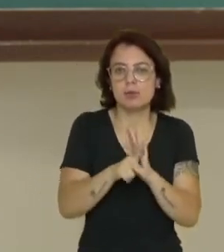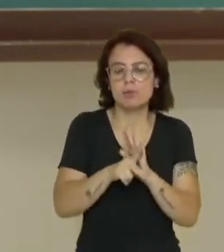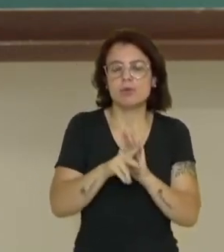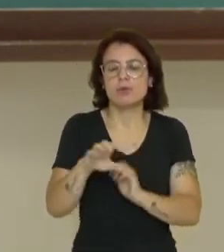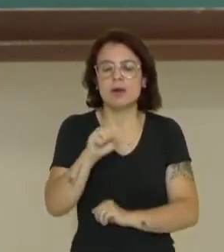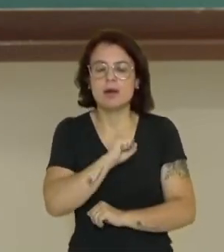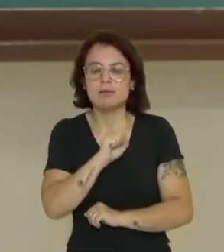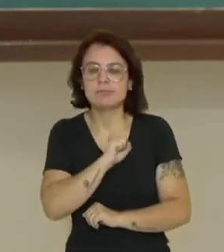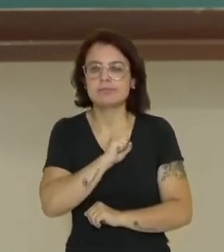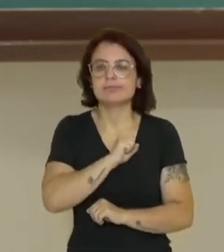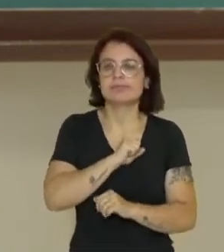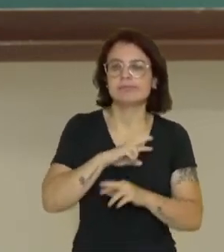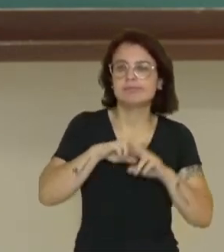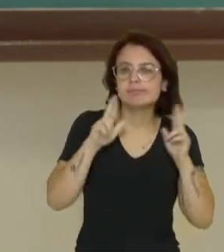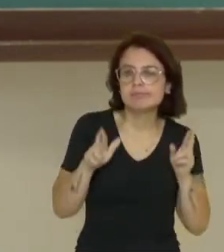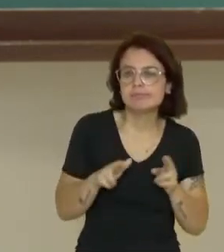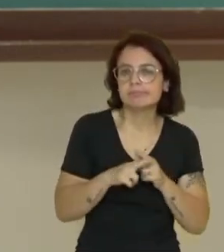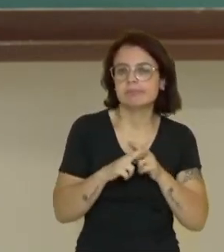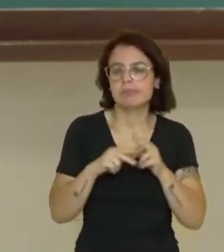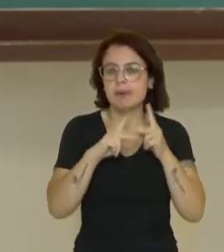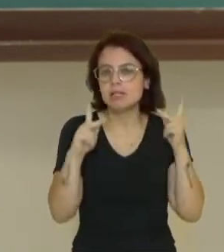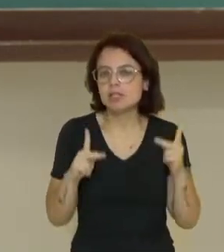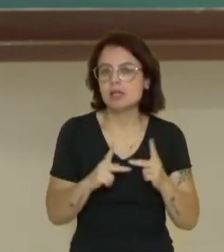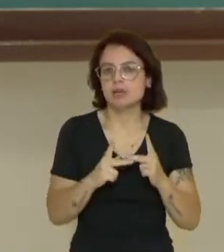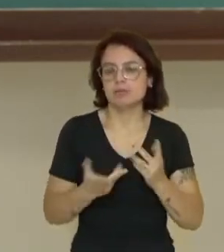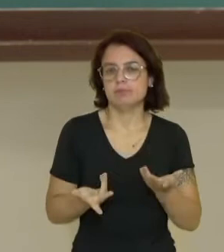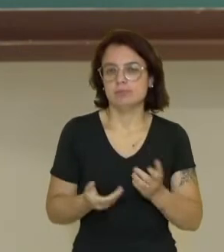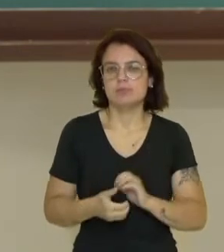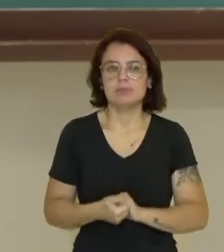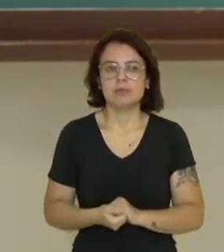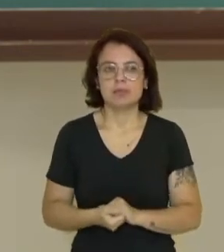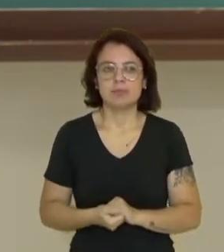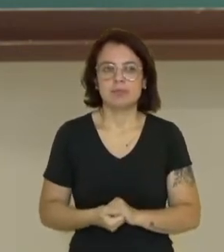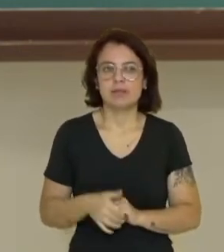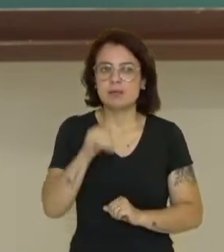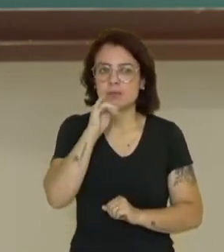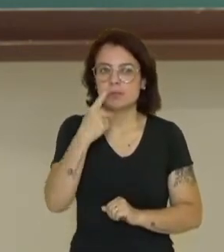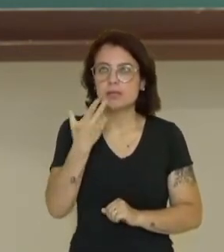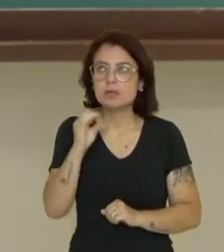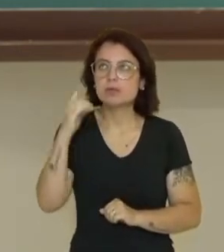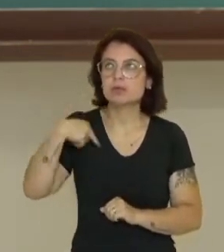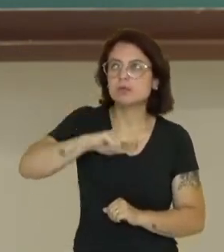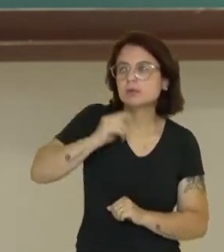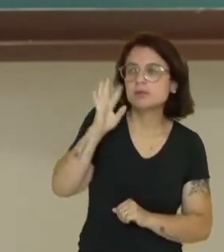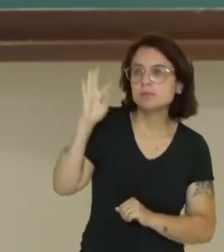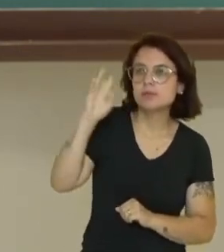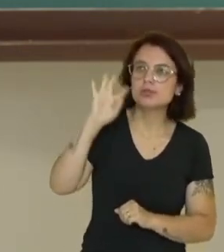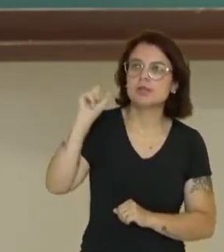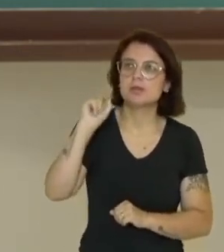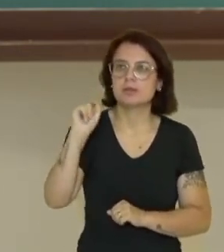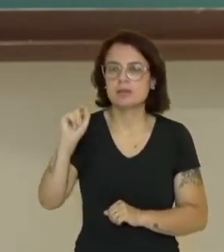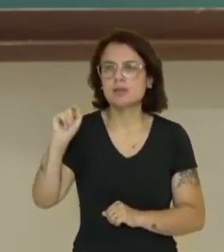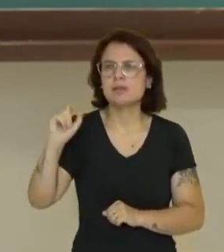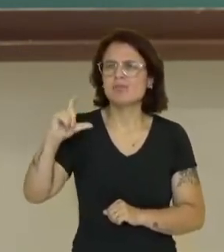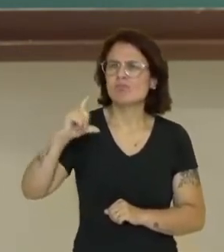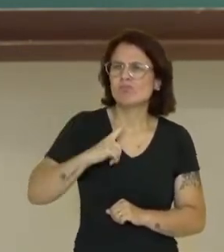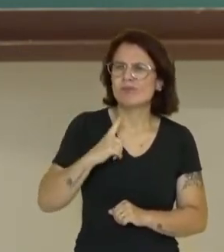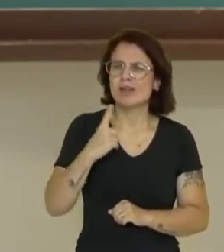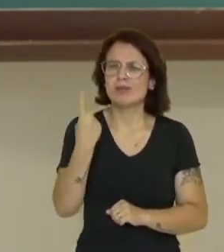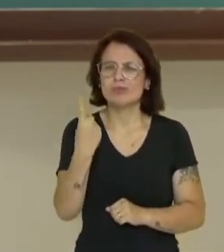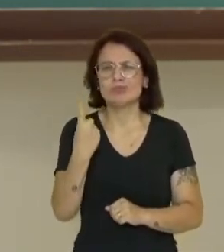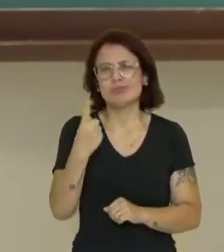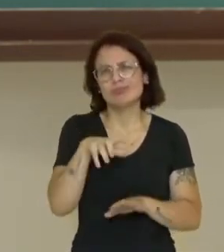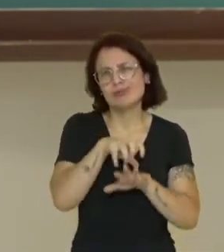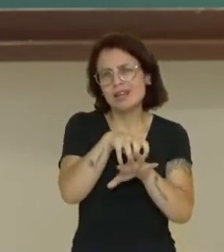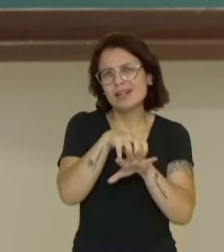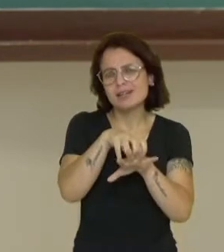e age apenas de maneira racional. O Platão é aquele que vai dizer assim, né, vamos imaginar, né, que há uma carruagem, tem